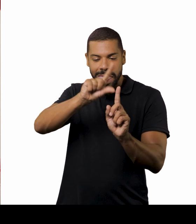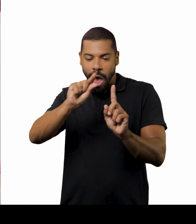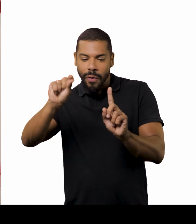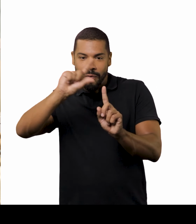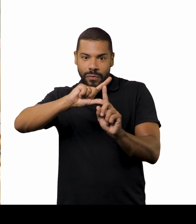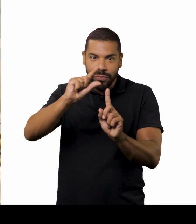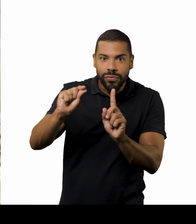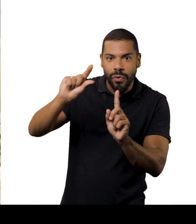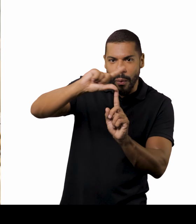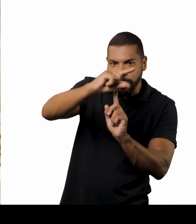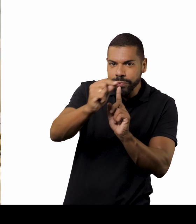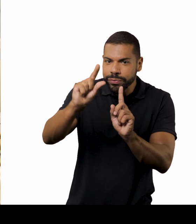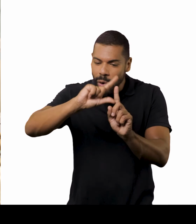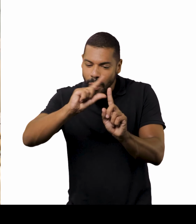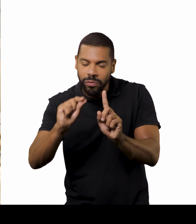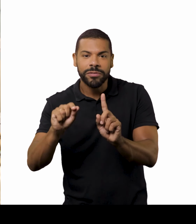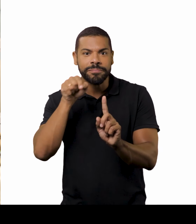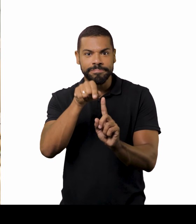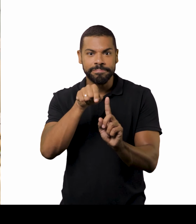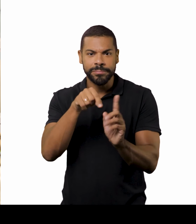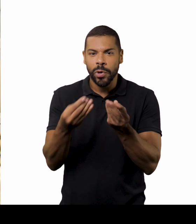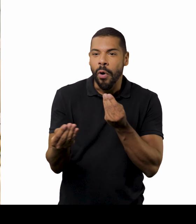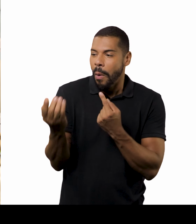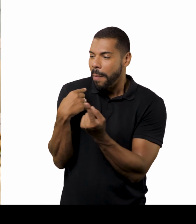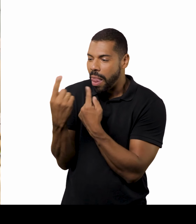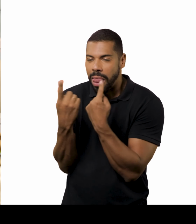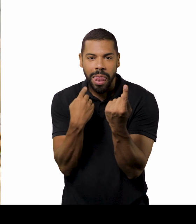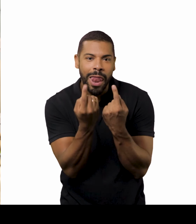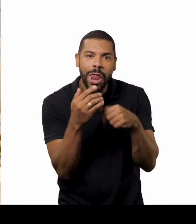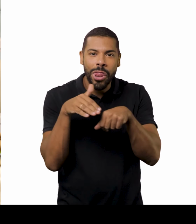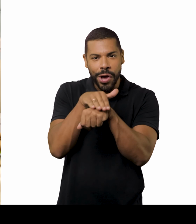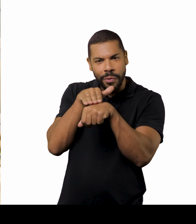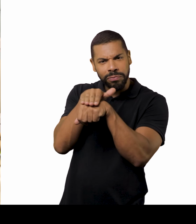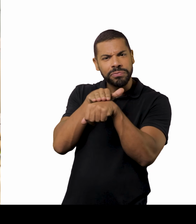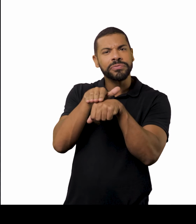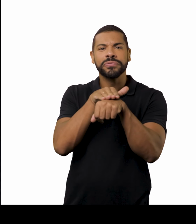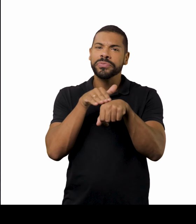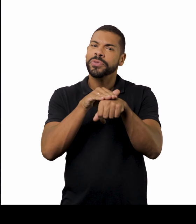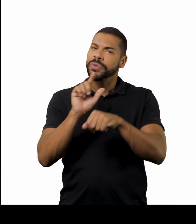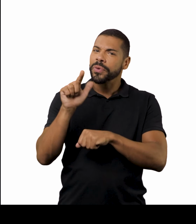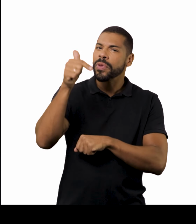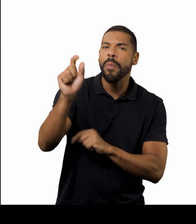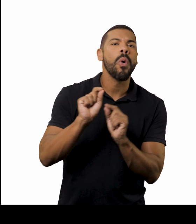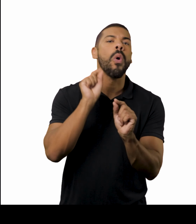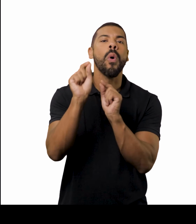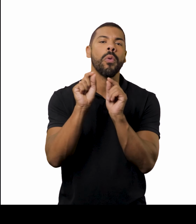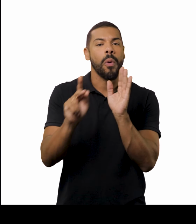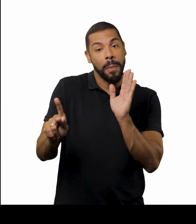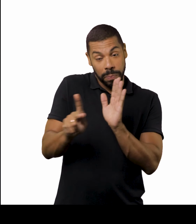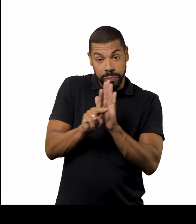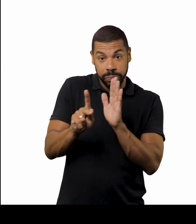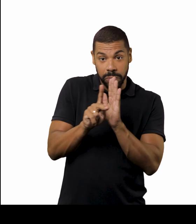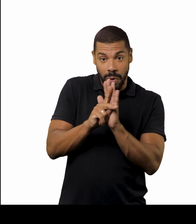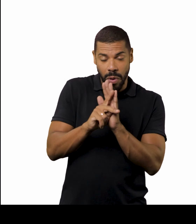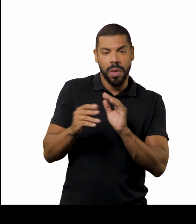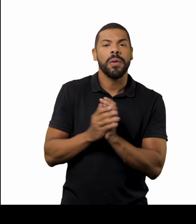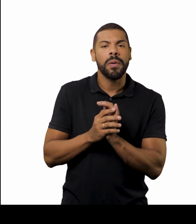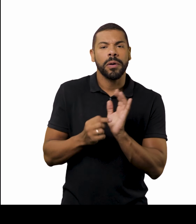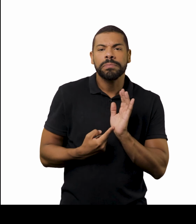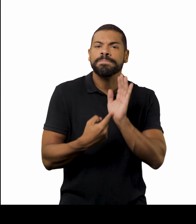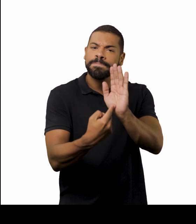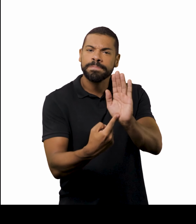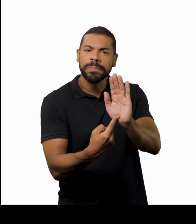ervas. Trazer essas plantas para cá foi partindo muito de conversas que nós tivemos. Depois a gente falou muito sobre a ideia do pau-brasil. Eu criar essas